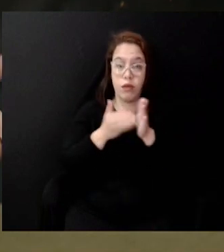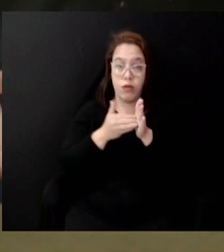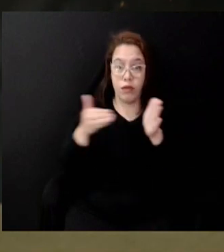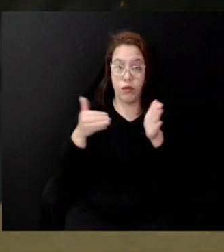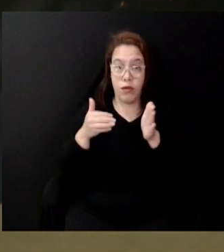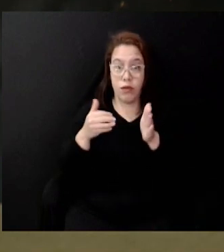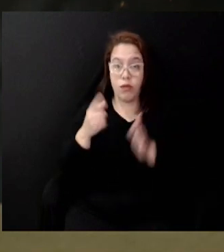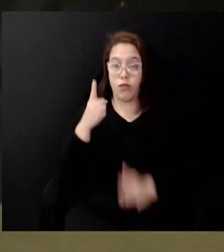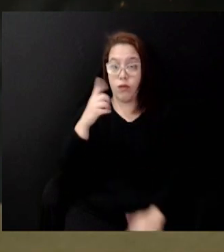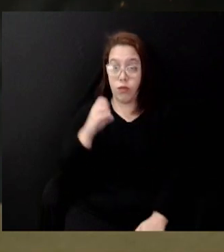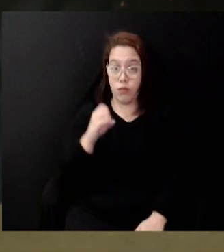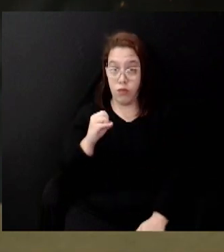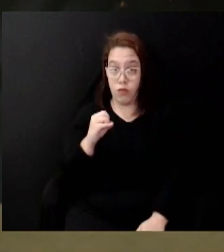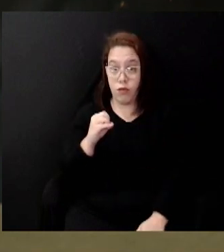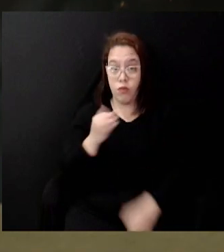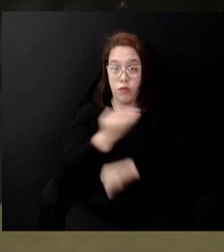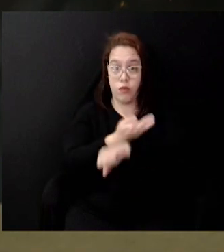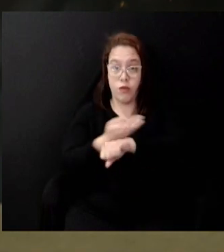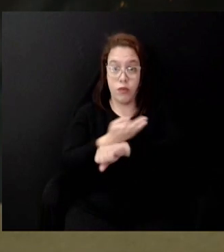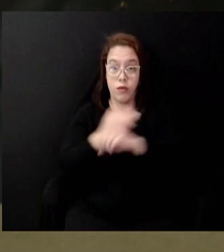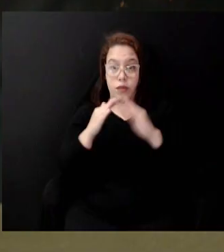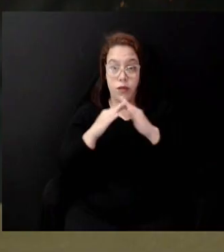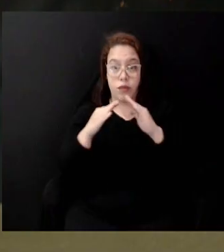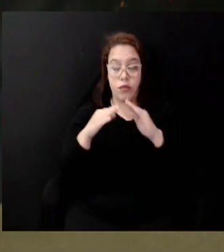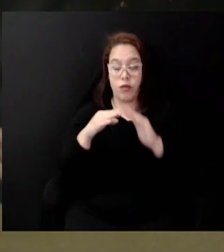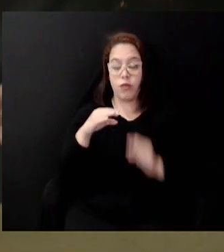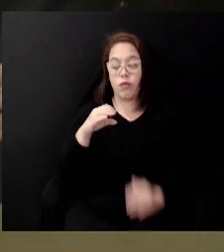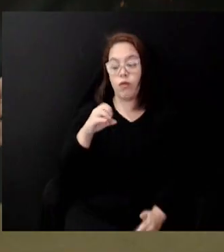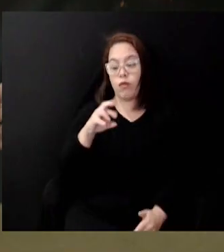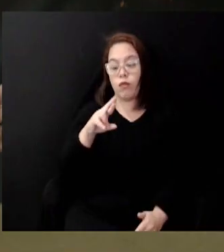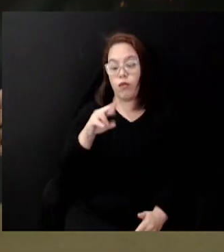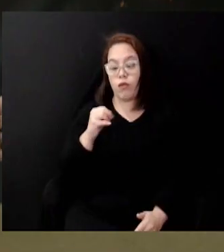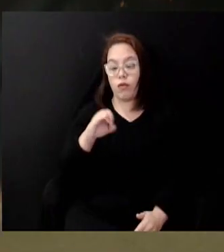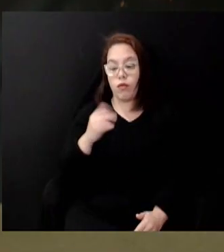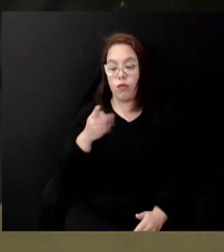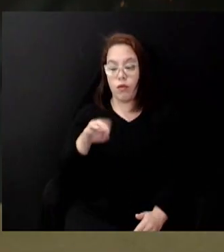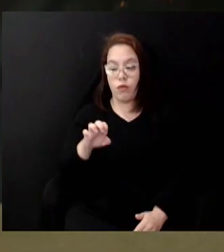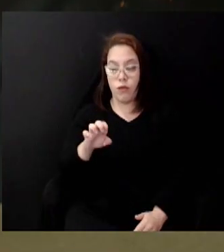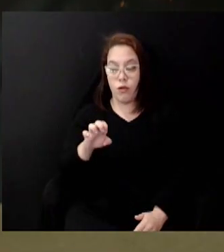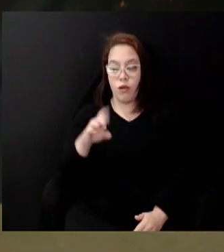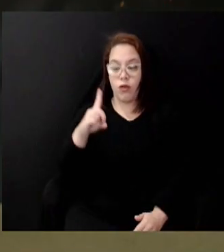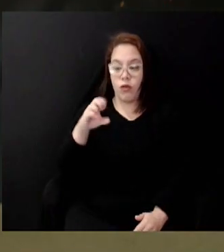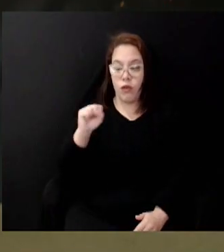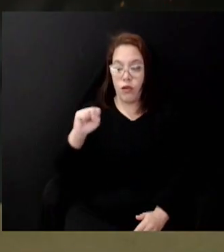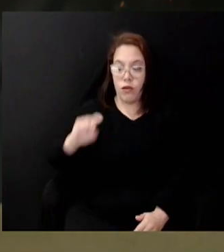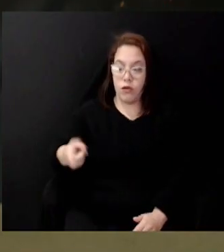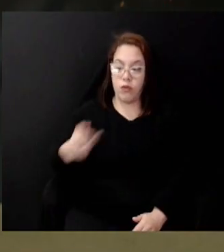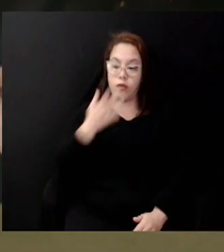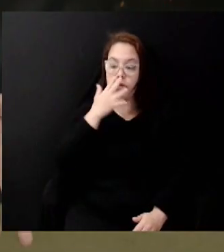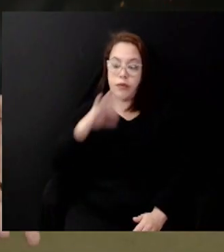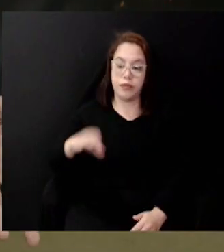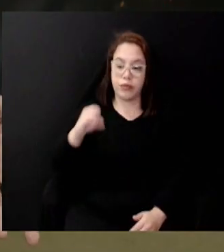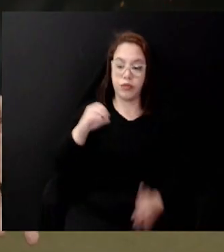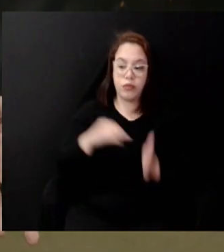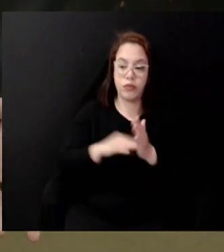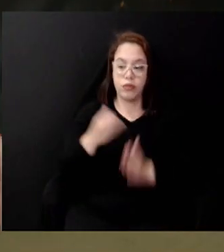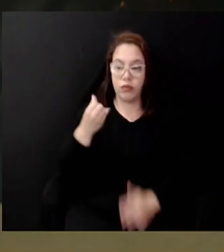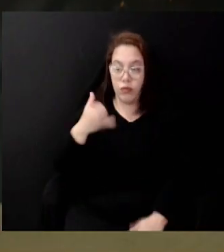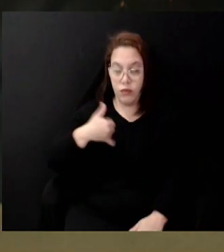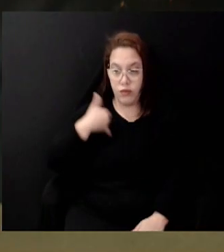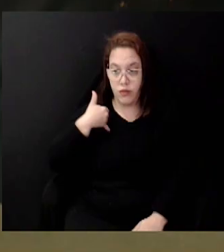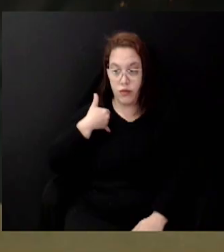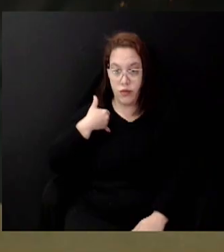10. As creches municipais conveniadas, que atendem aproximadamente 18 mil crianças de 0 a 3 anos, mantiveram